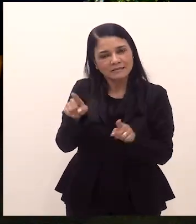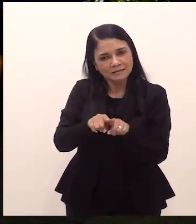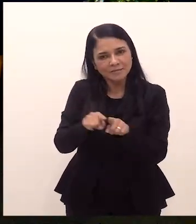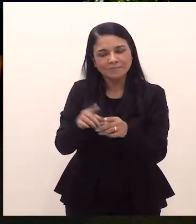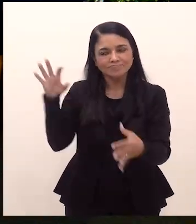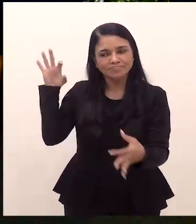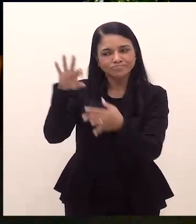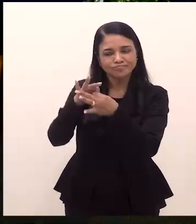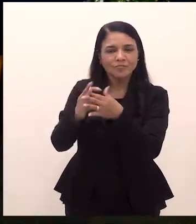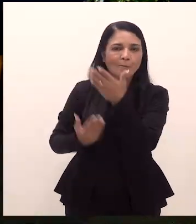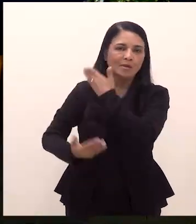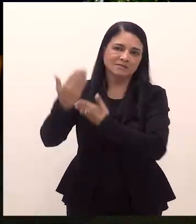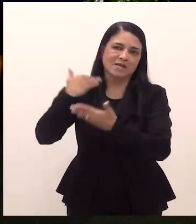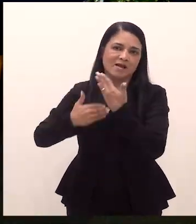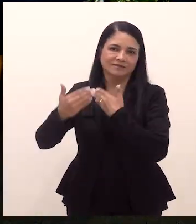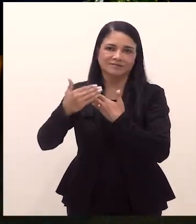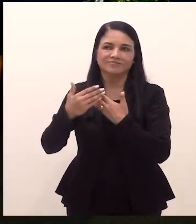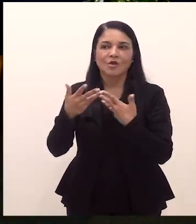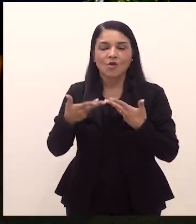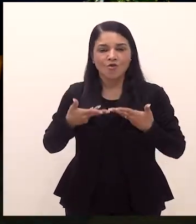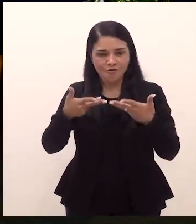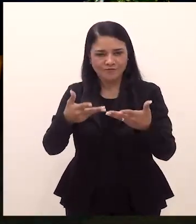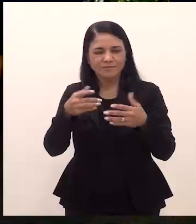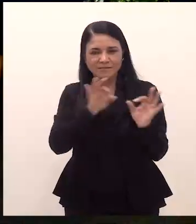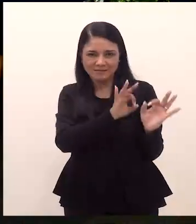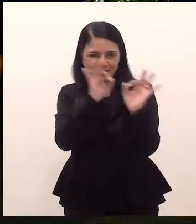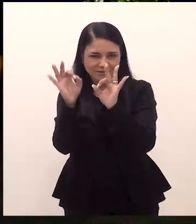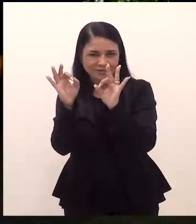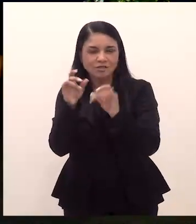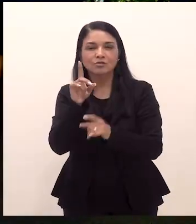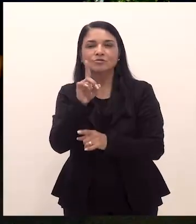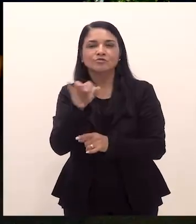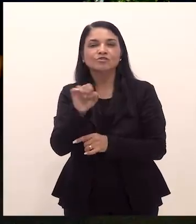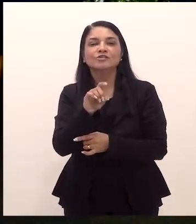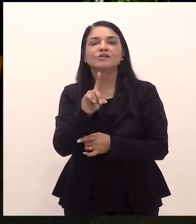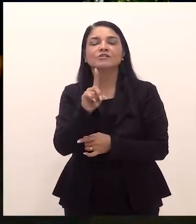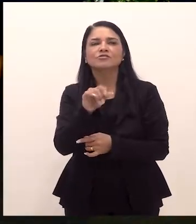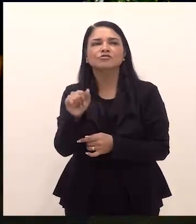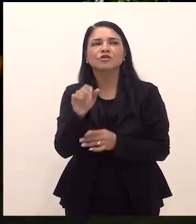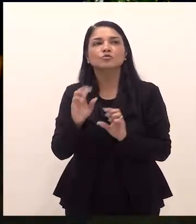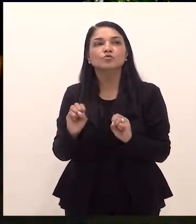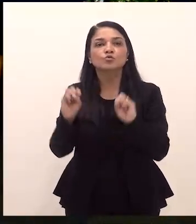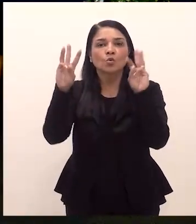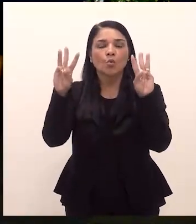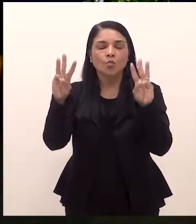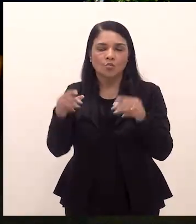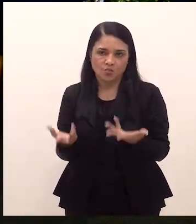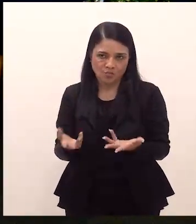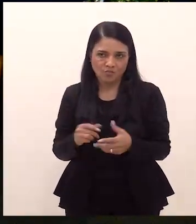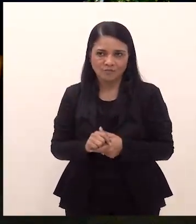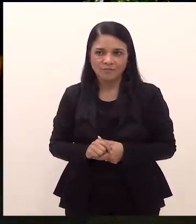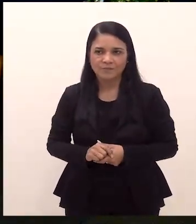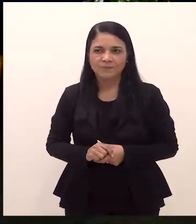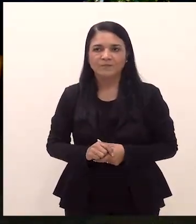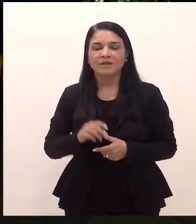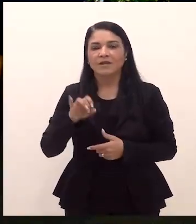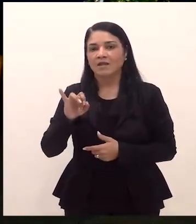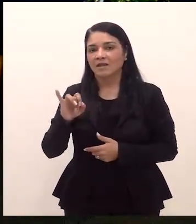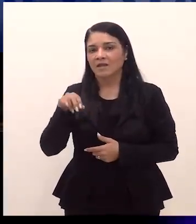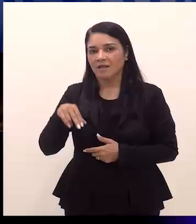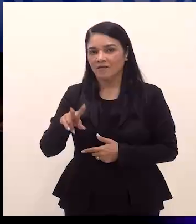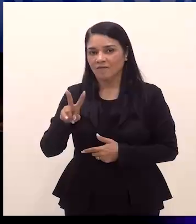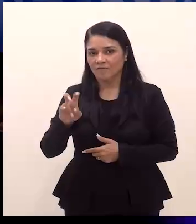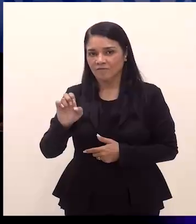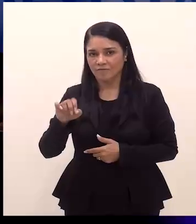Para frente, mas bebendo lá atrás, porque Aí. é assim que tem que funcionar. Convida a galera para te assistir. Que dia para assistir vocês, no caso, o show Inventos?